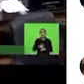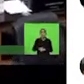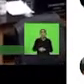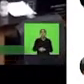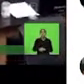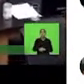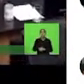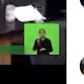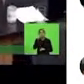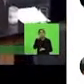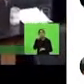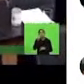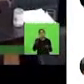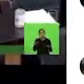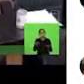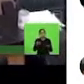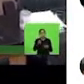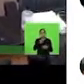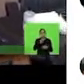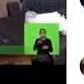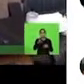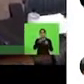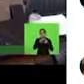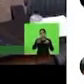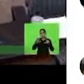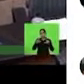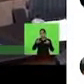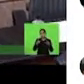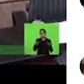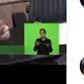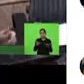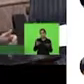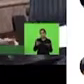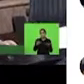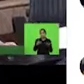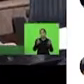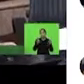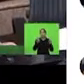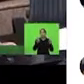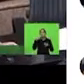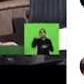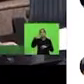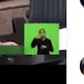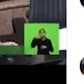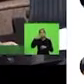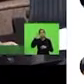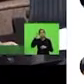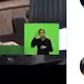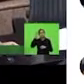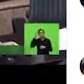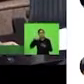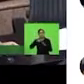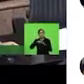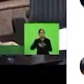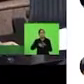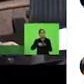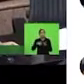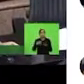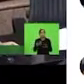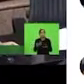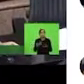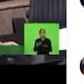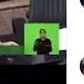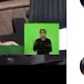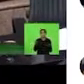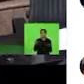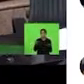em plenário, trazendo uma filosofia. Qual o nosso legado? Qual o legado que a gente deixa para Santa Catarina?